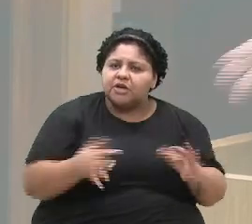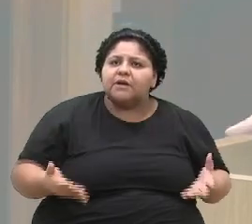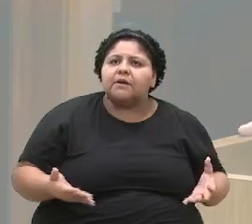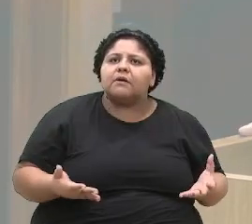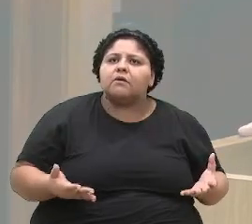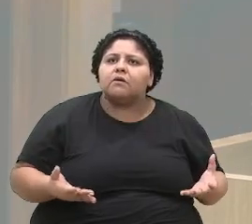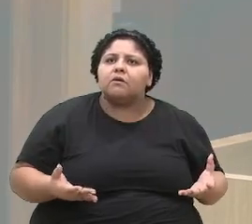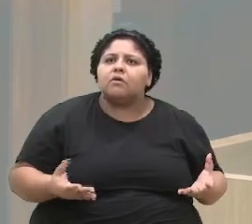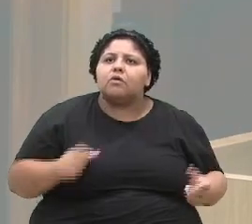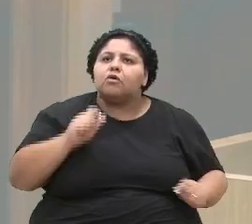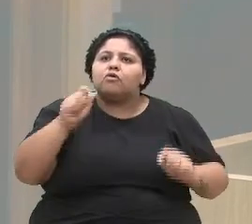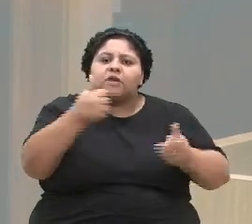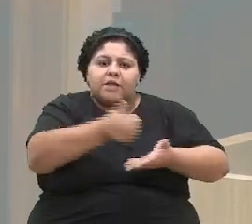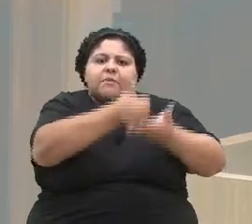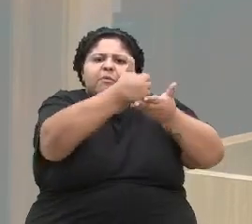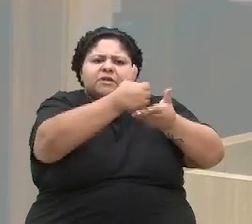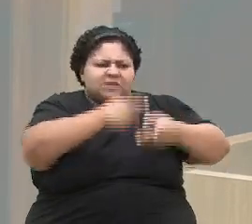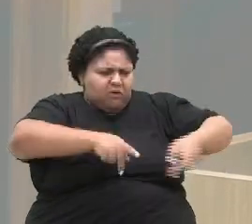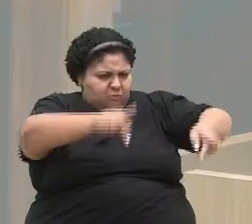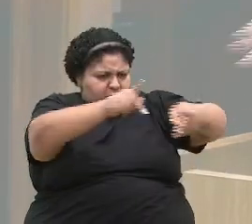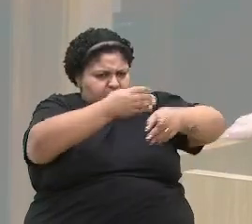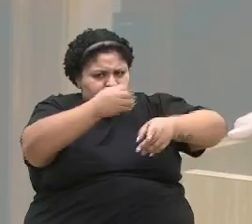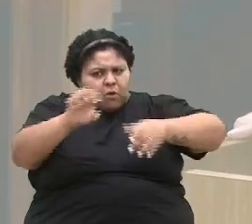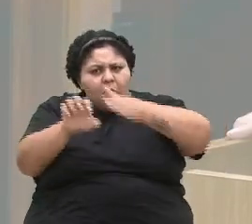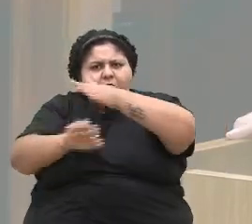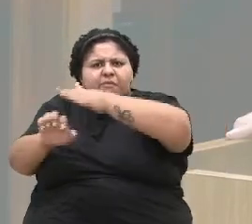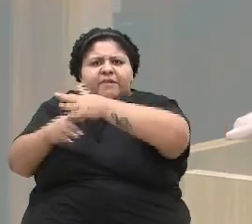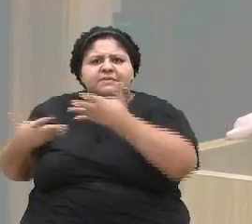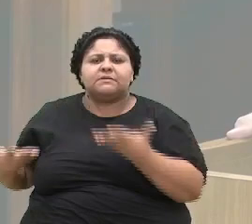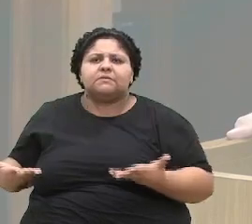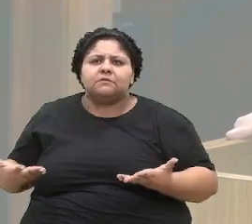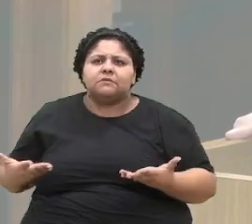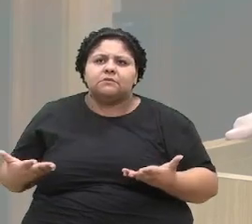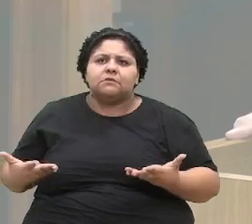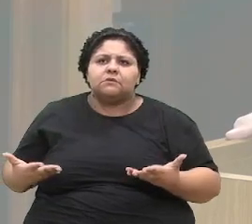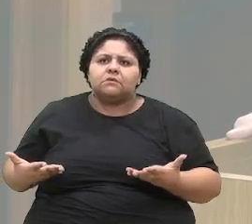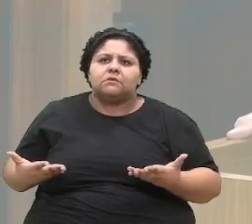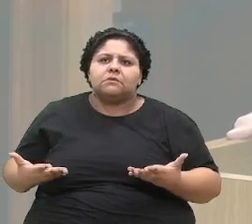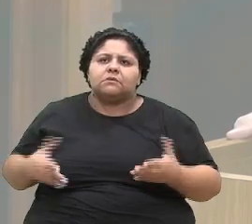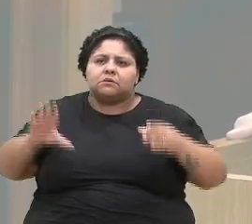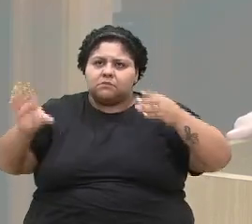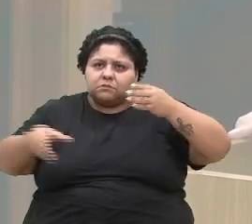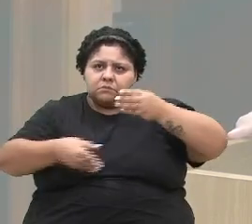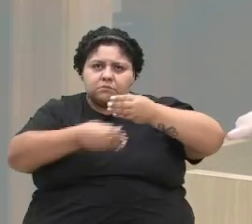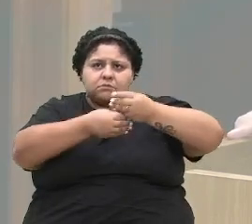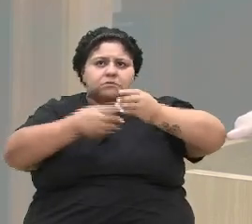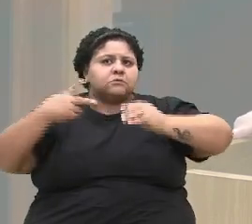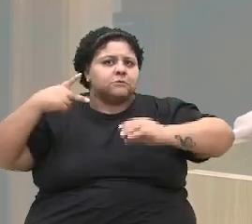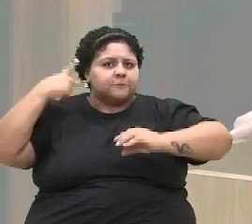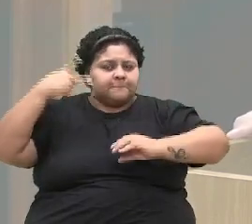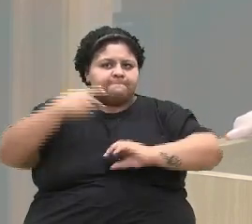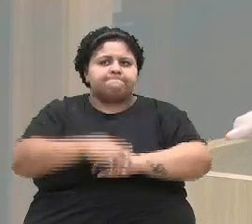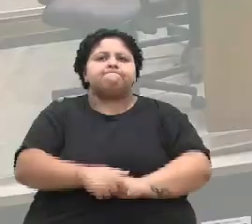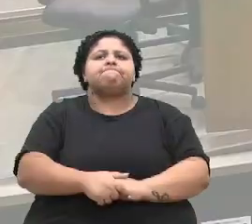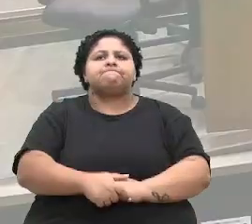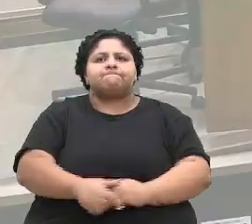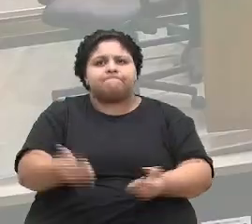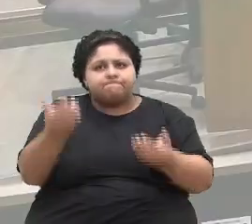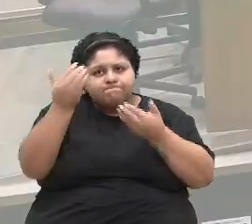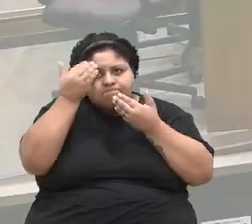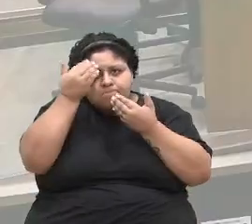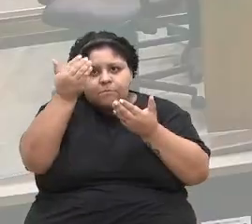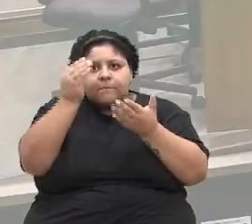vocês estão? É da população ou da empresa? Pelo amor de Deus, sua parte, vereador. Obrigado,